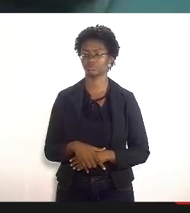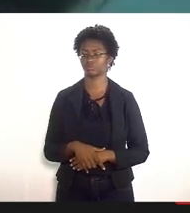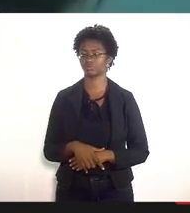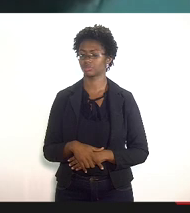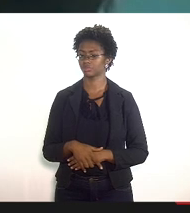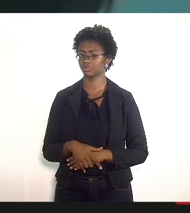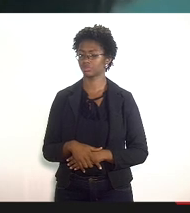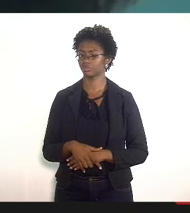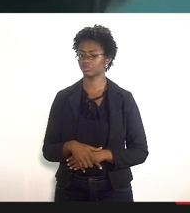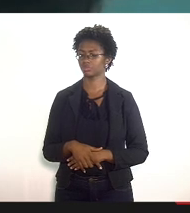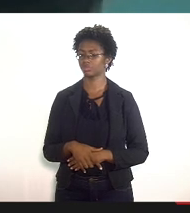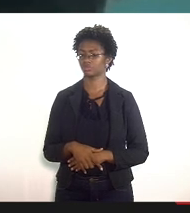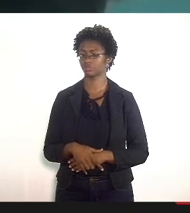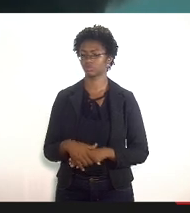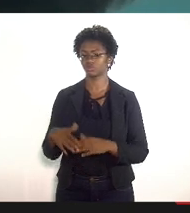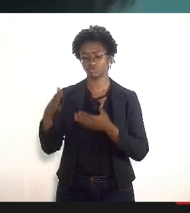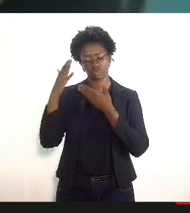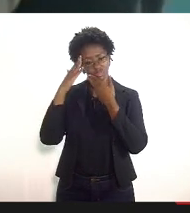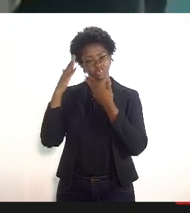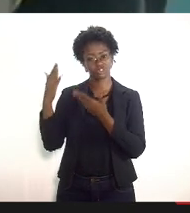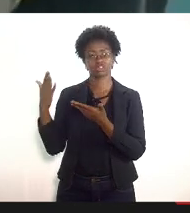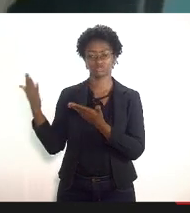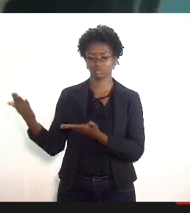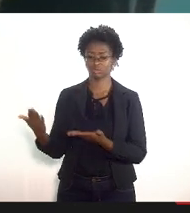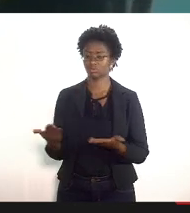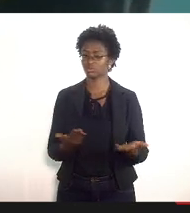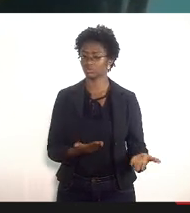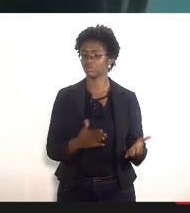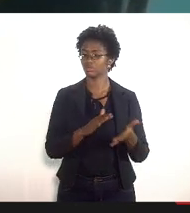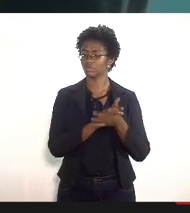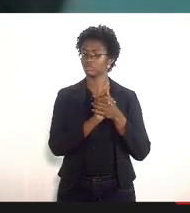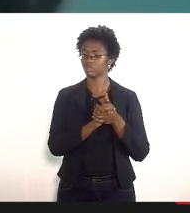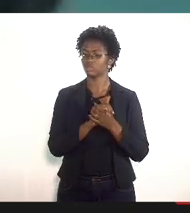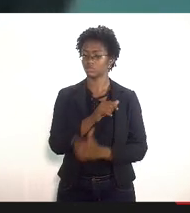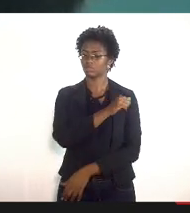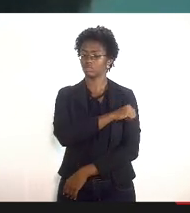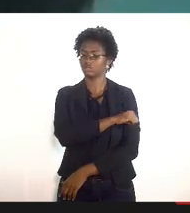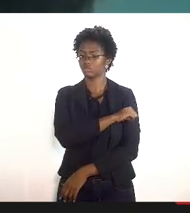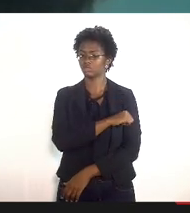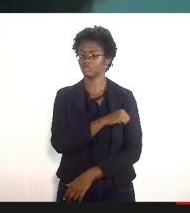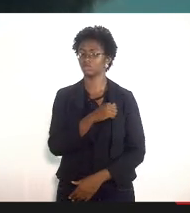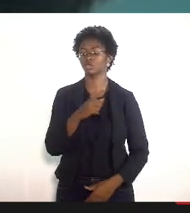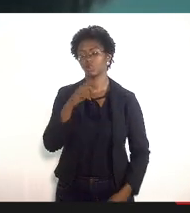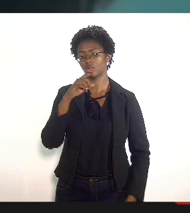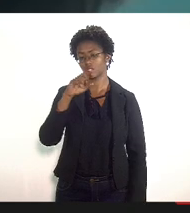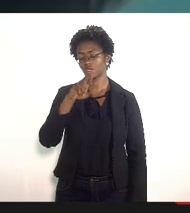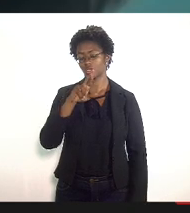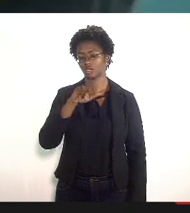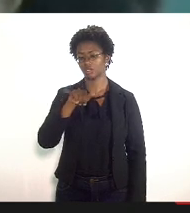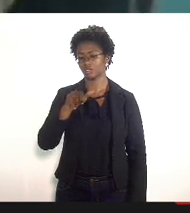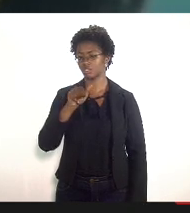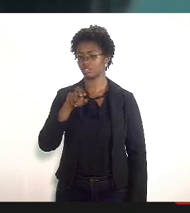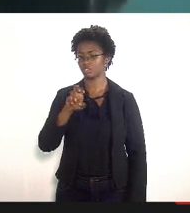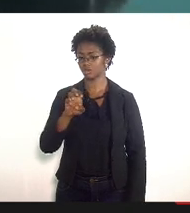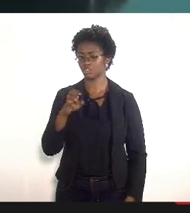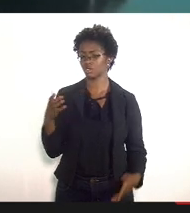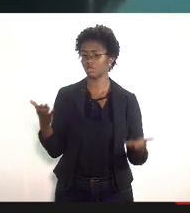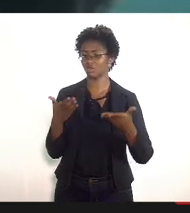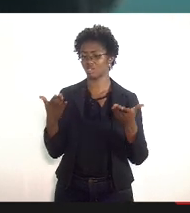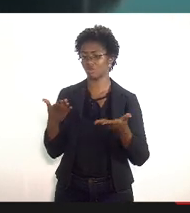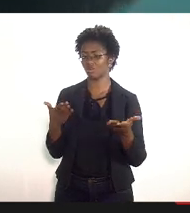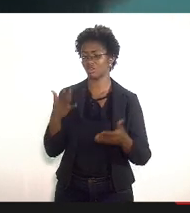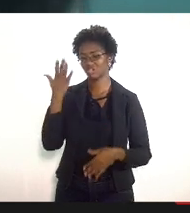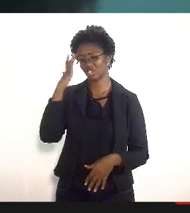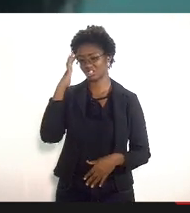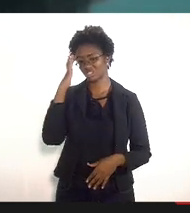Queria agradecer o convite, saudar a enfermeira Rejane, saudar os demais participantes. Eu acho que a gente tem que ser breve agora, eu acho que